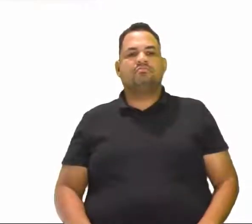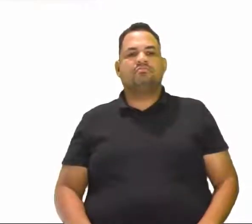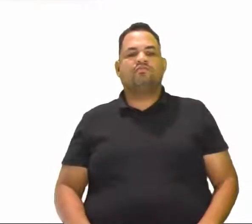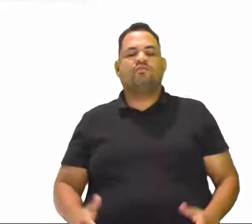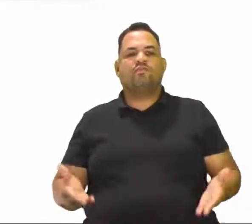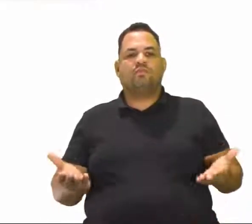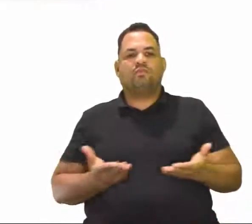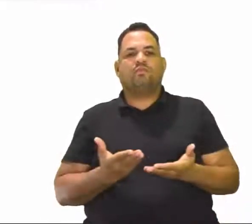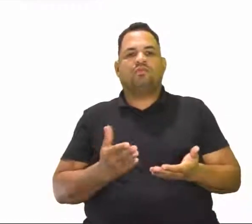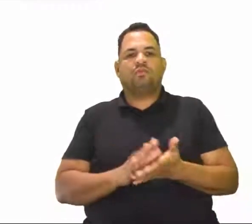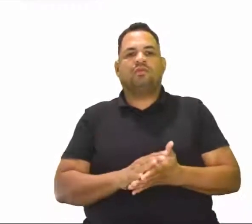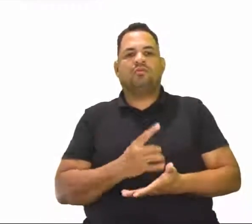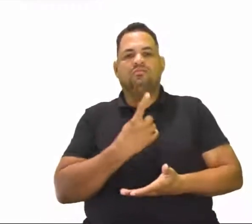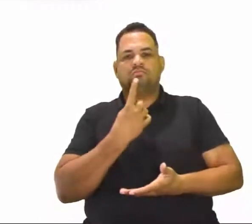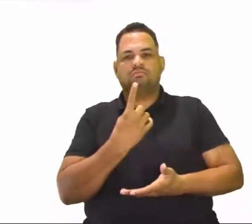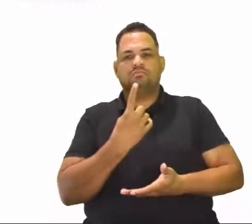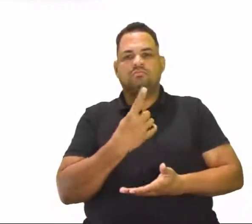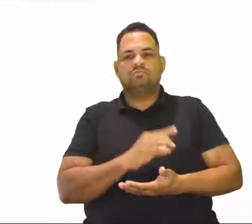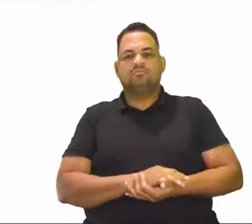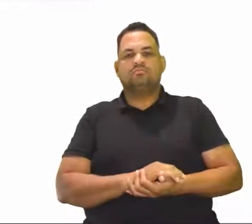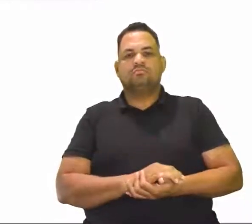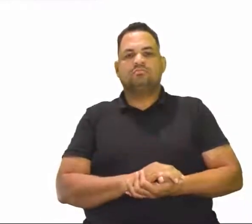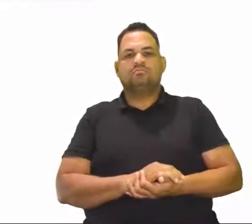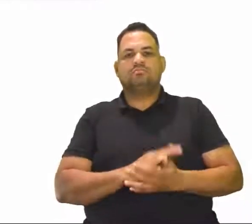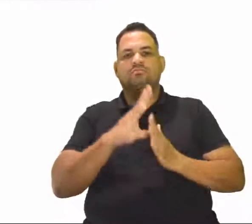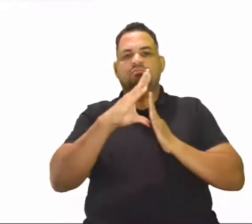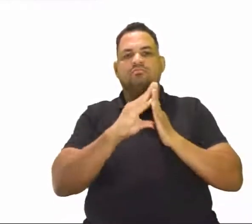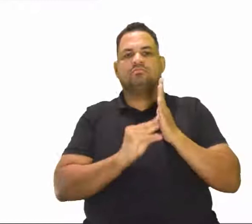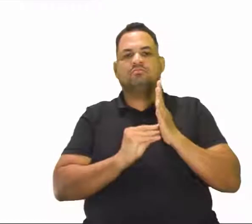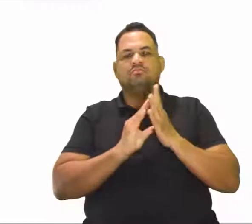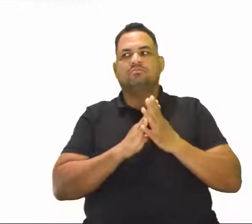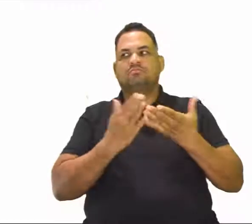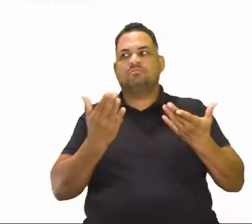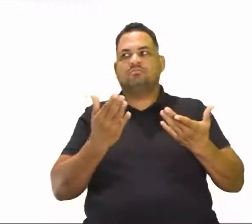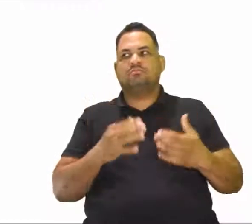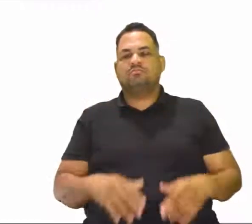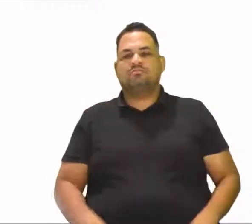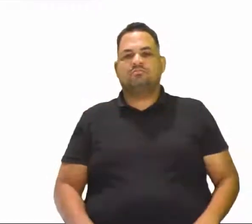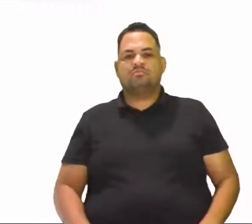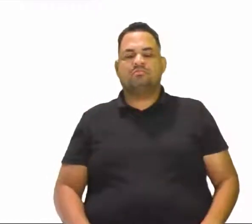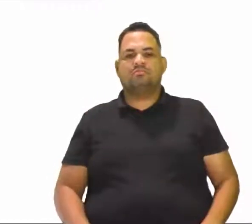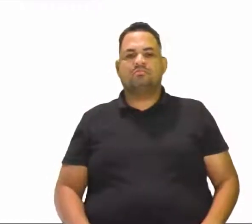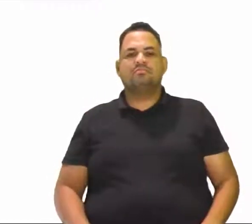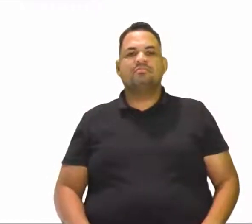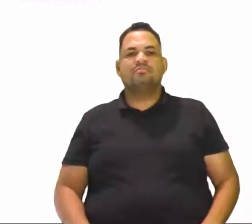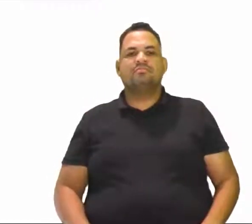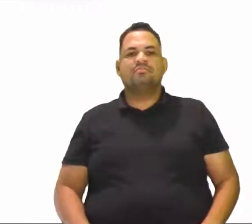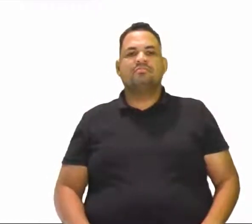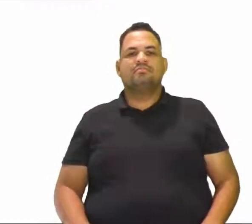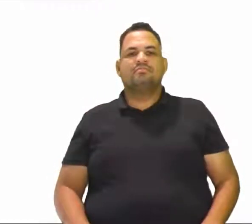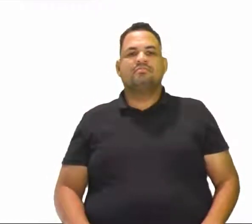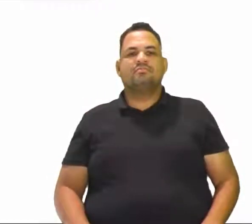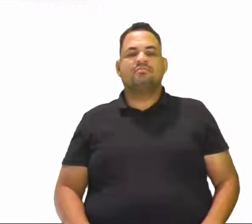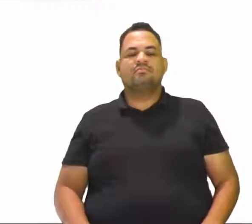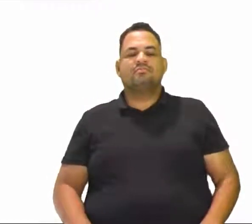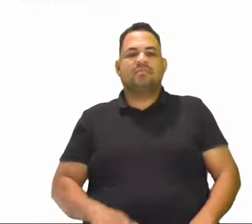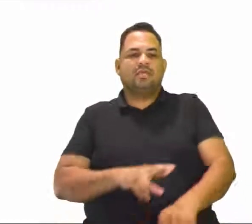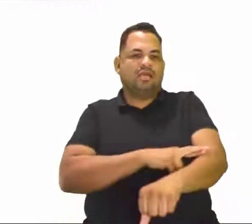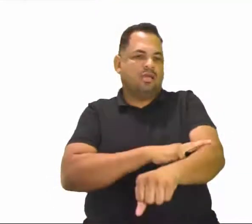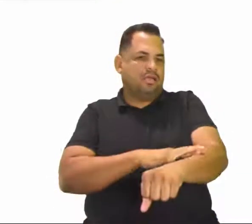de hoje é a parte 1 desse conteúdo maior aqui e se chama